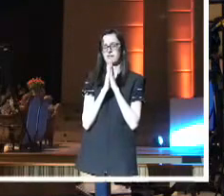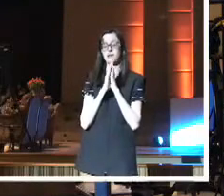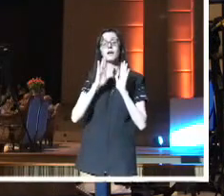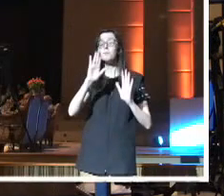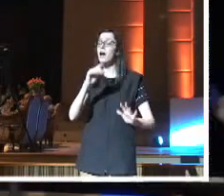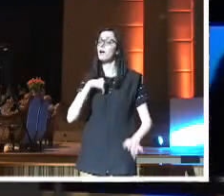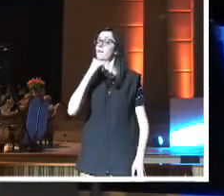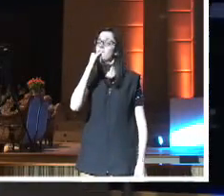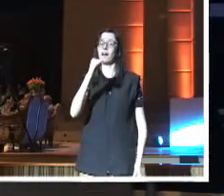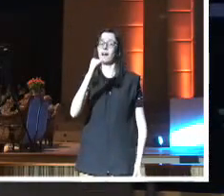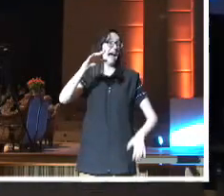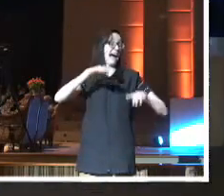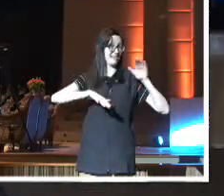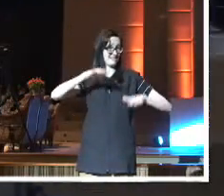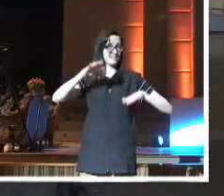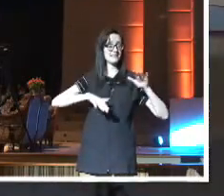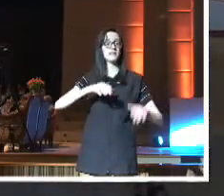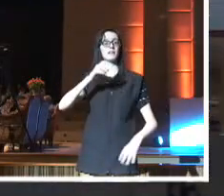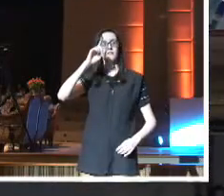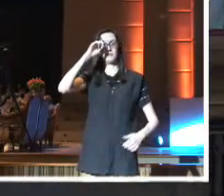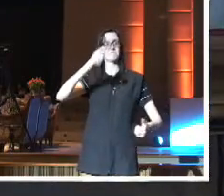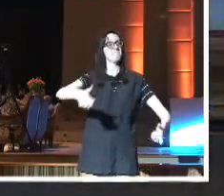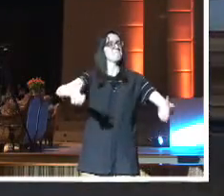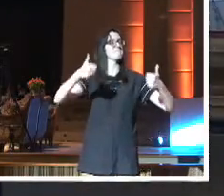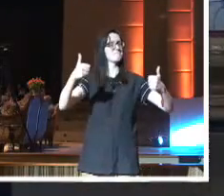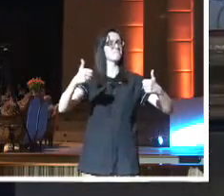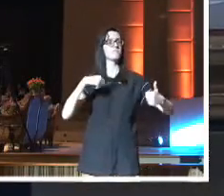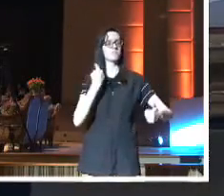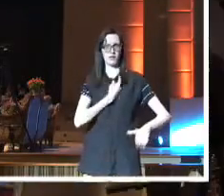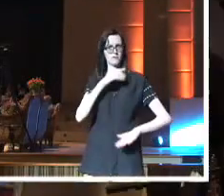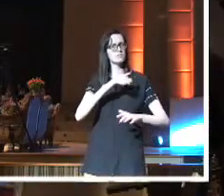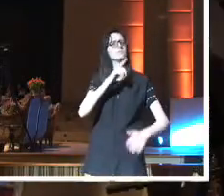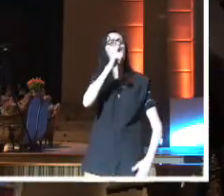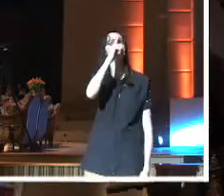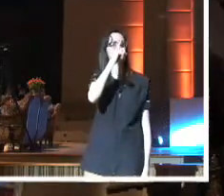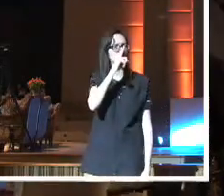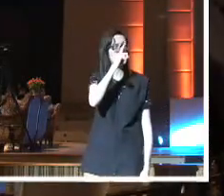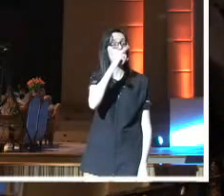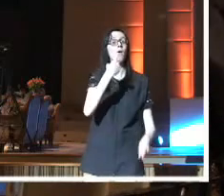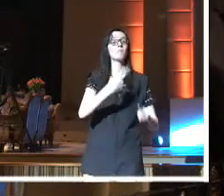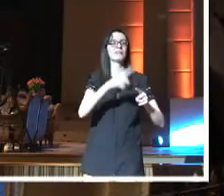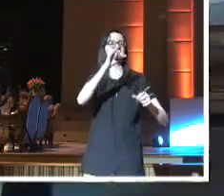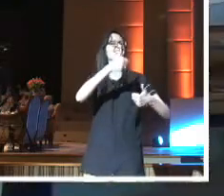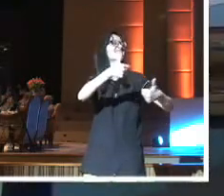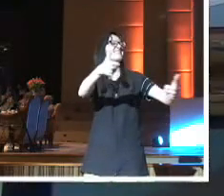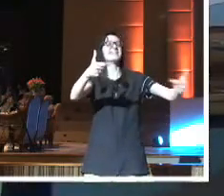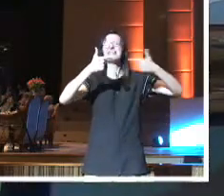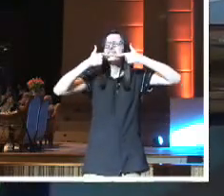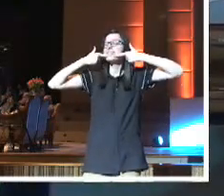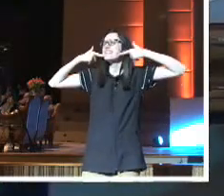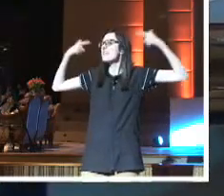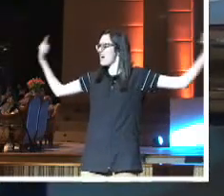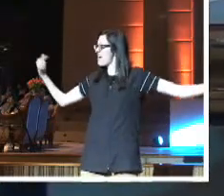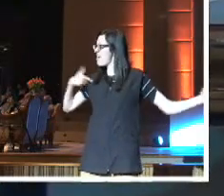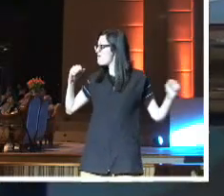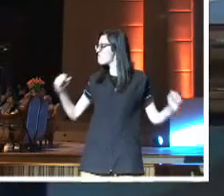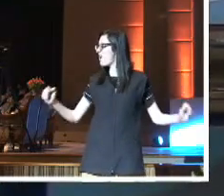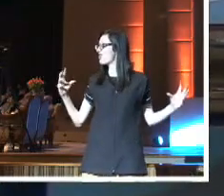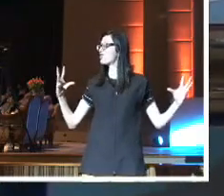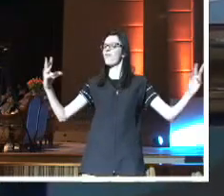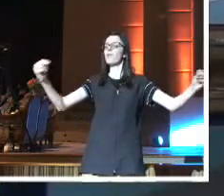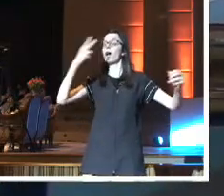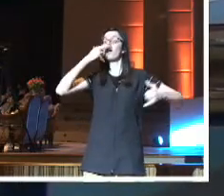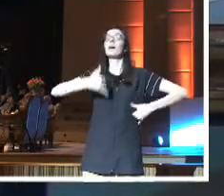até que às vezes no dia bom a gente corre mais perigo, porque no dia bom a gente se acha tão capaz de resolver